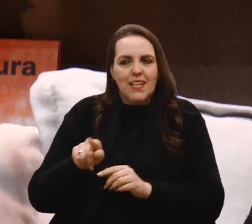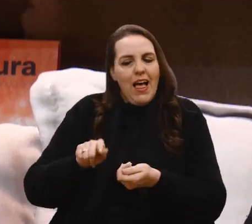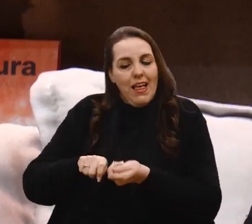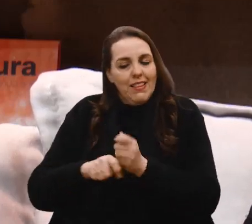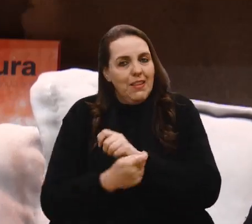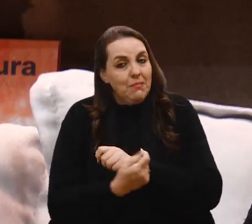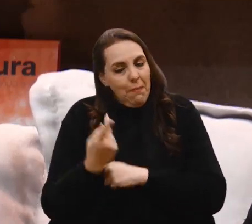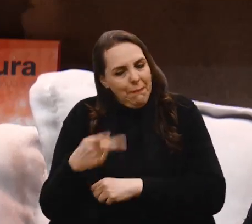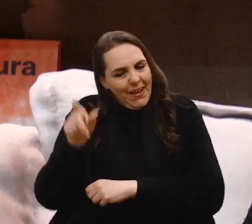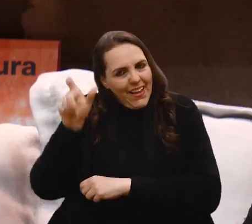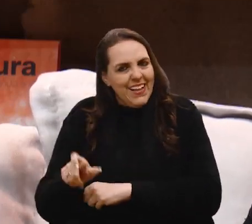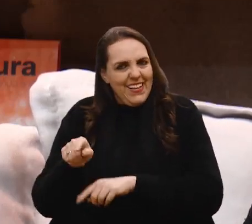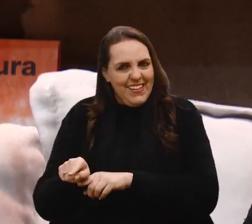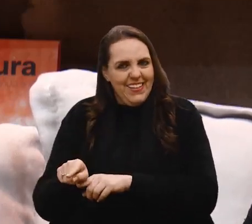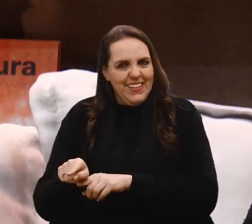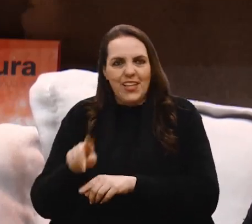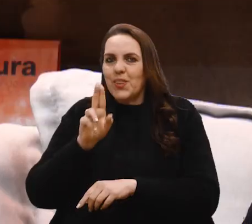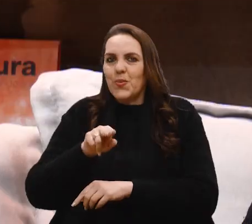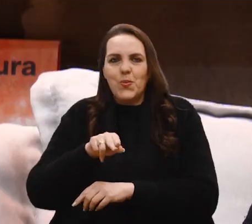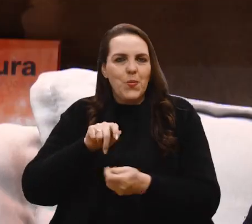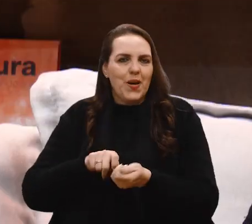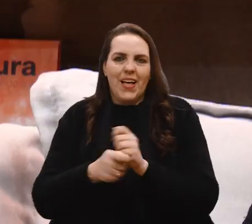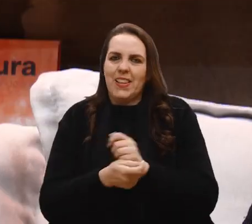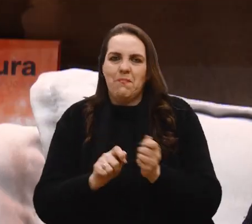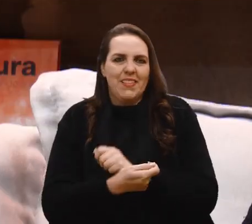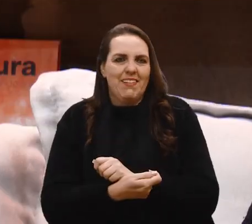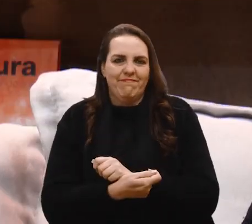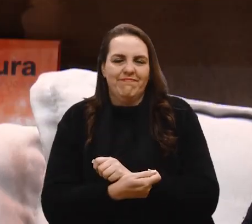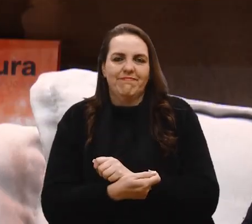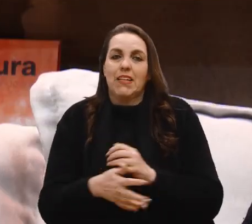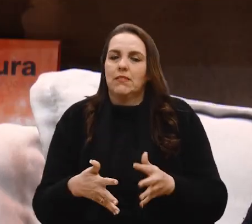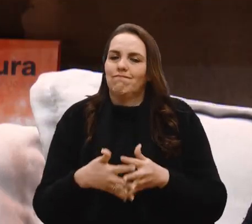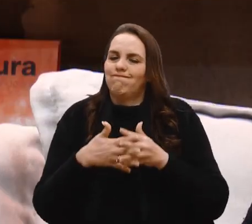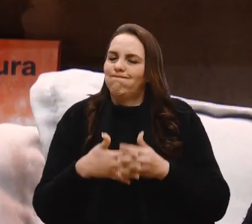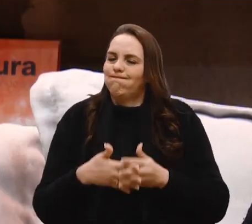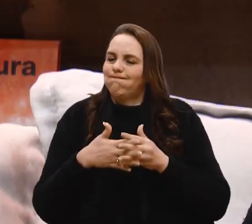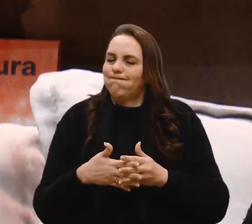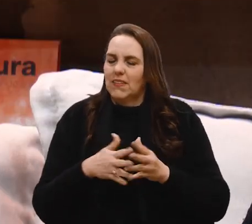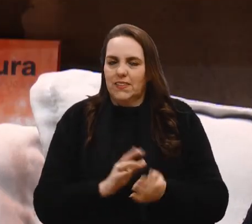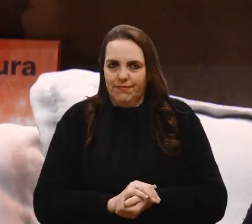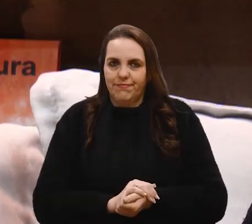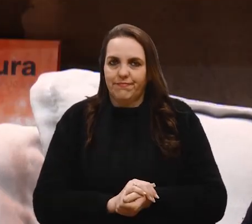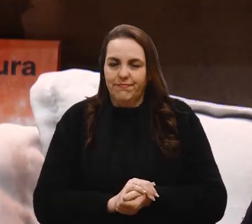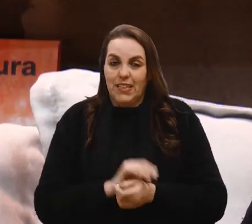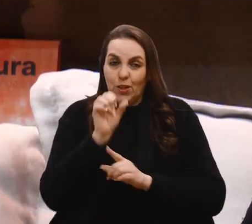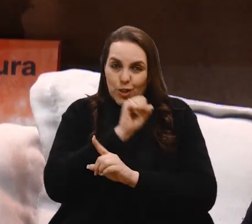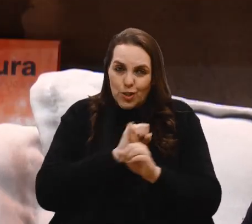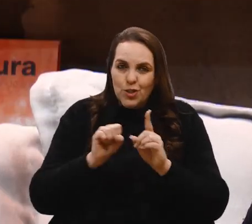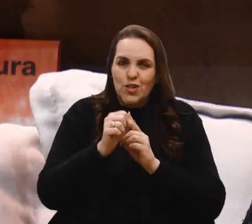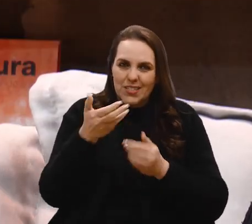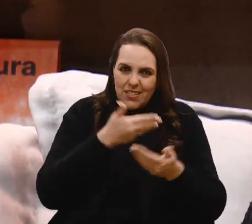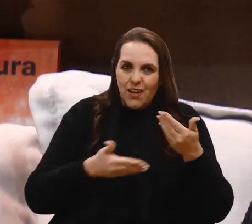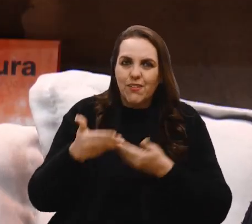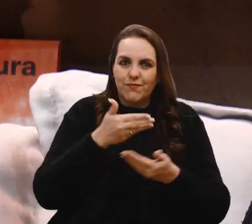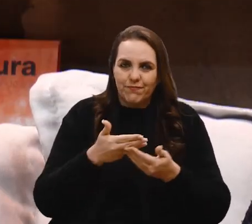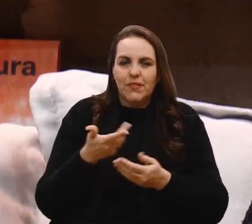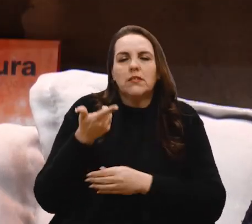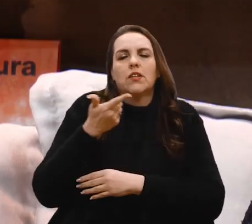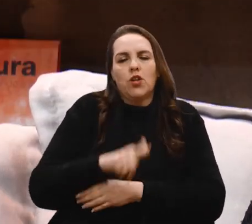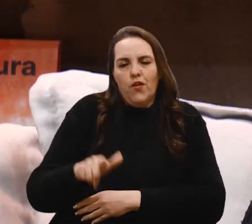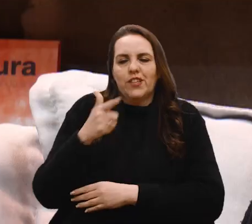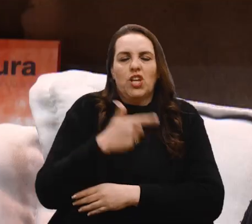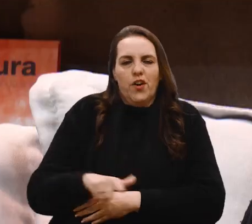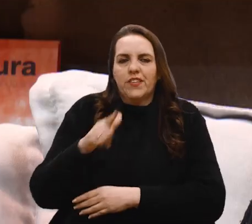adaptar para ele. E aí não eram feitas as adaptações, e aí vinham os conflitos. Então, a questão social de repetição